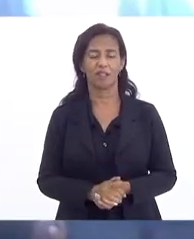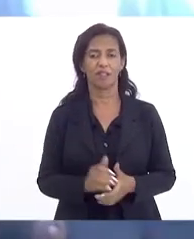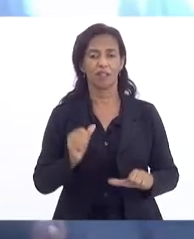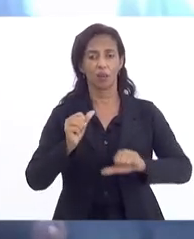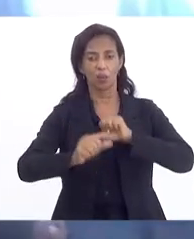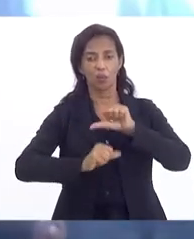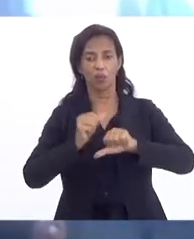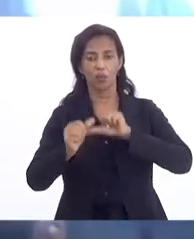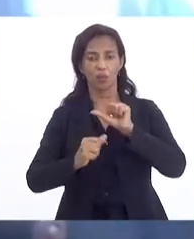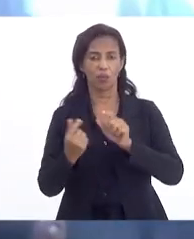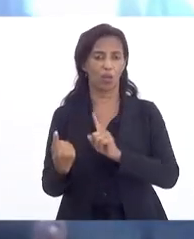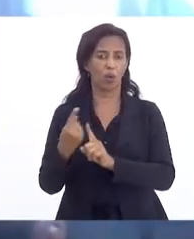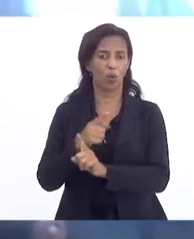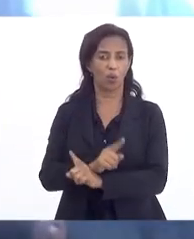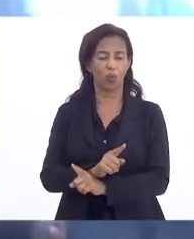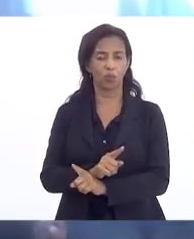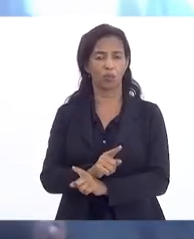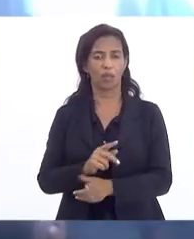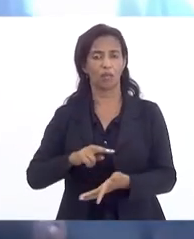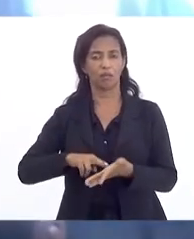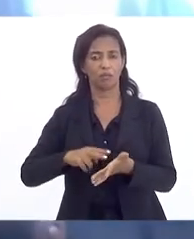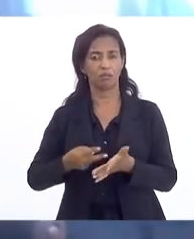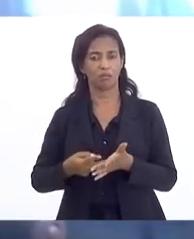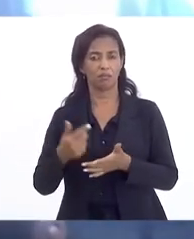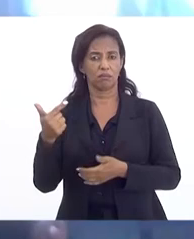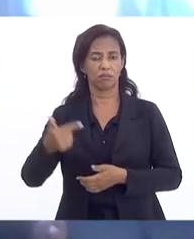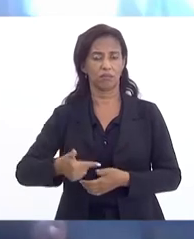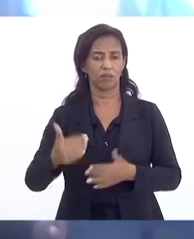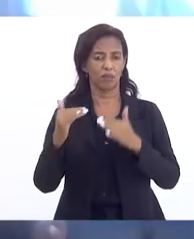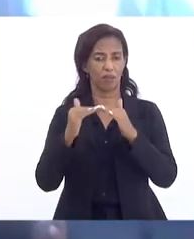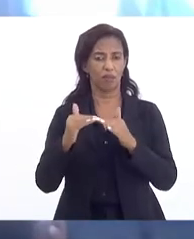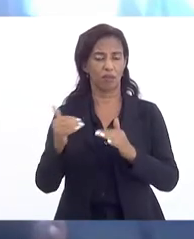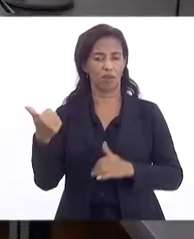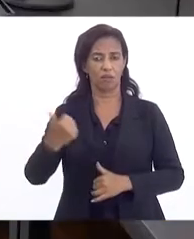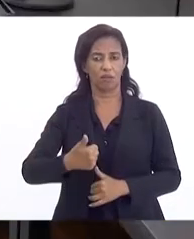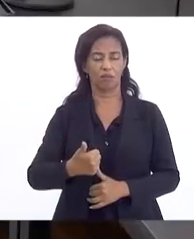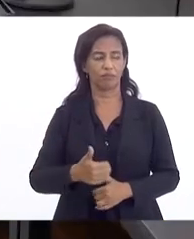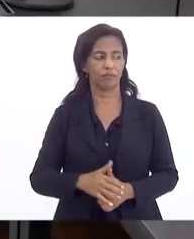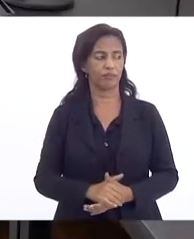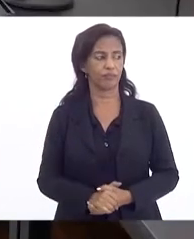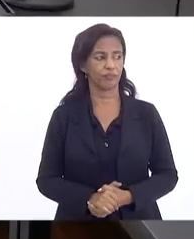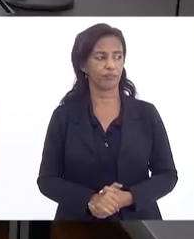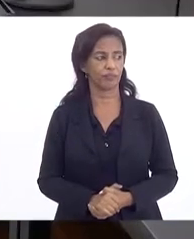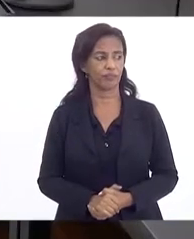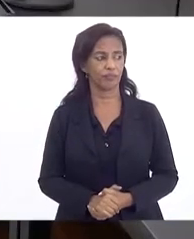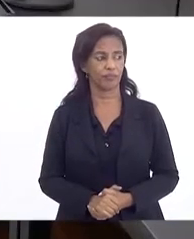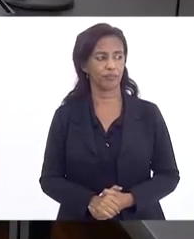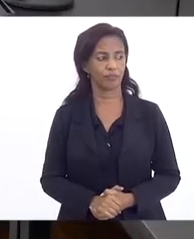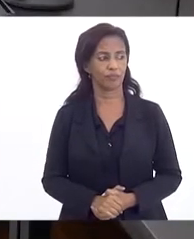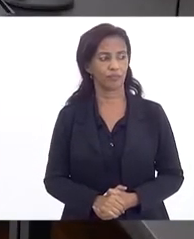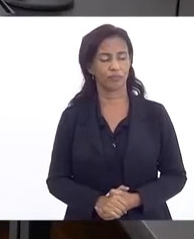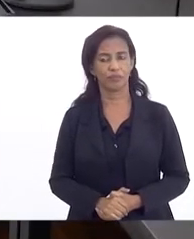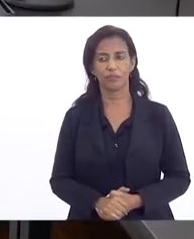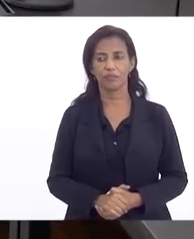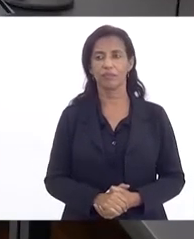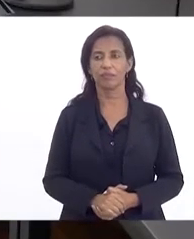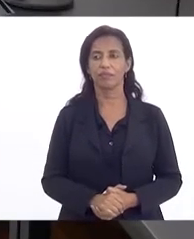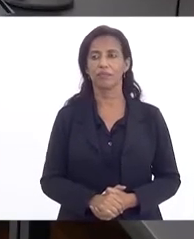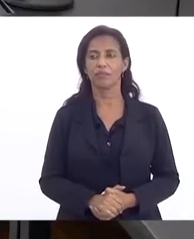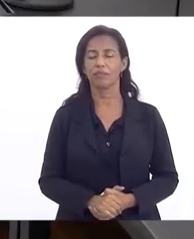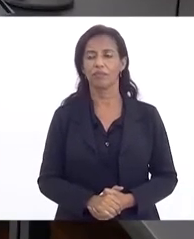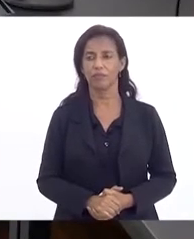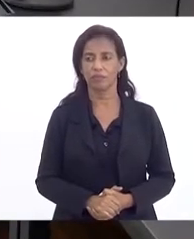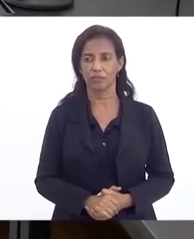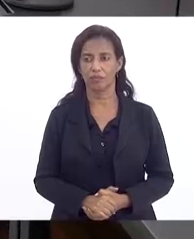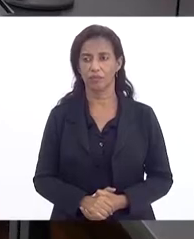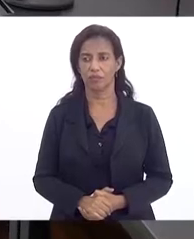A 1. Contrária à modificativa 2. Favorável a 1. Então, favorável a 1 e contrária à modificativa